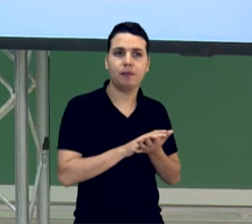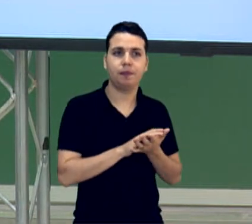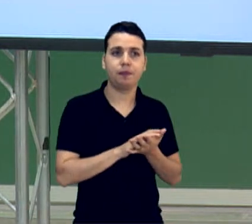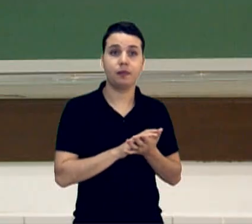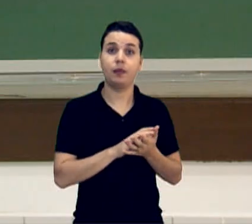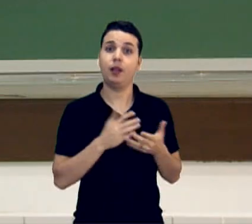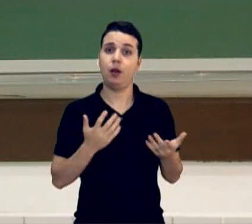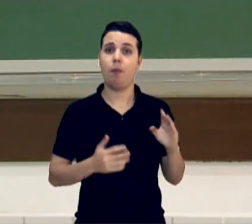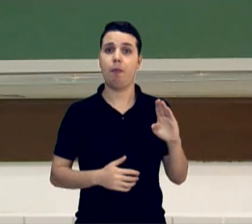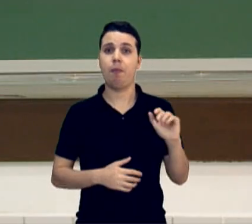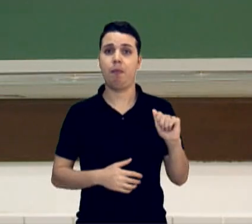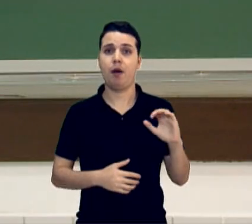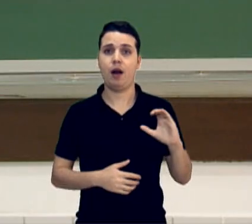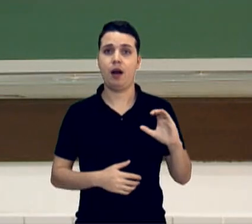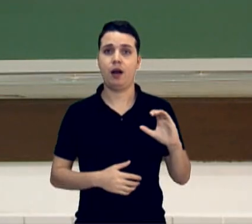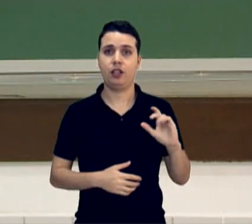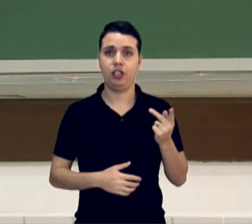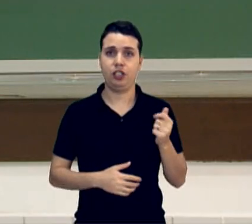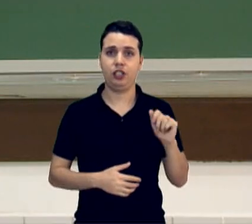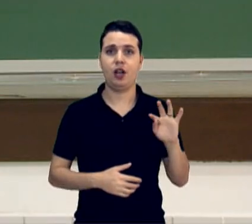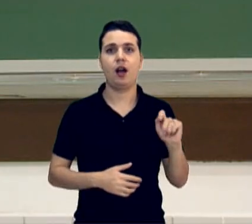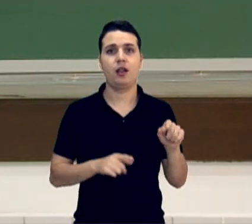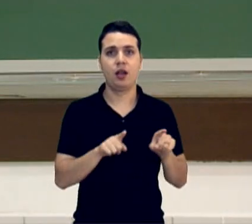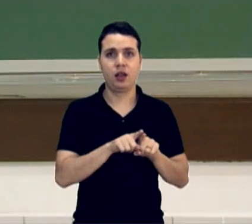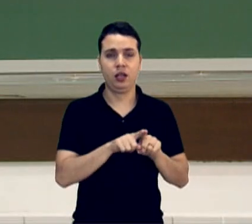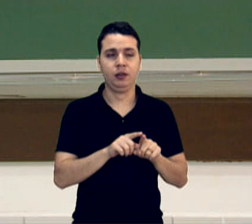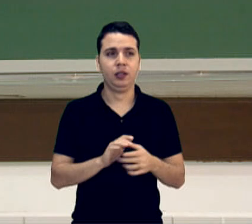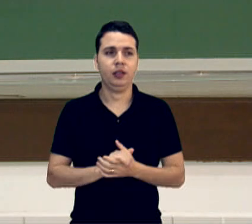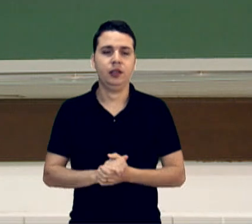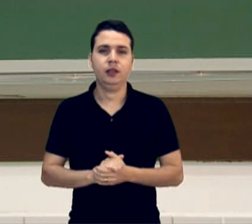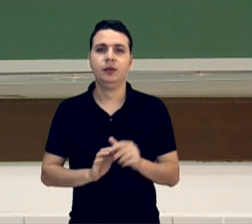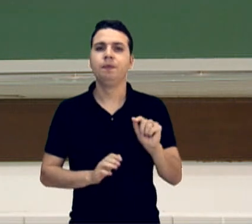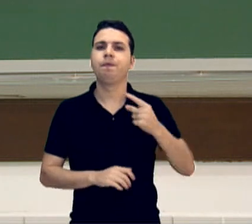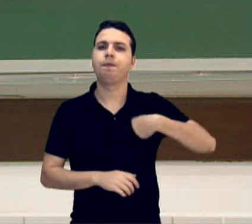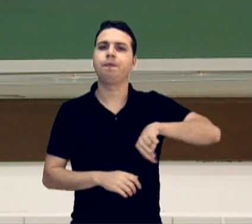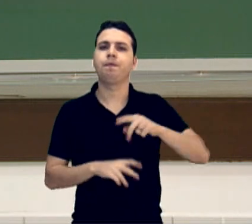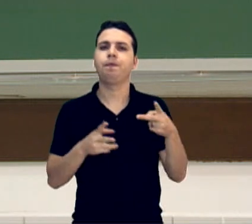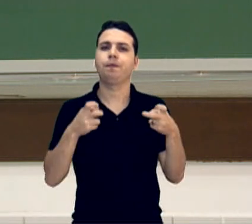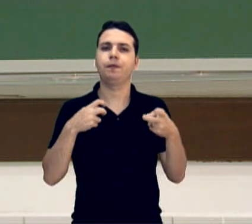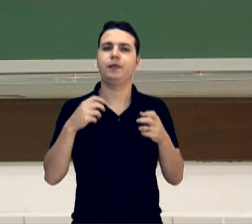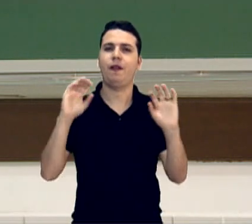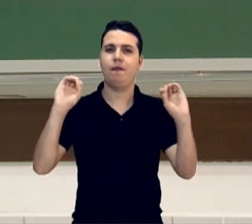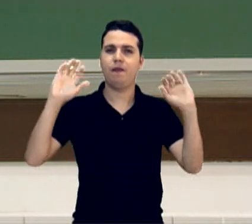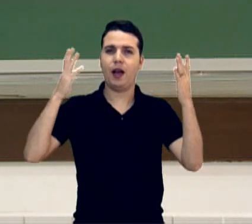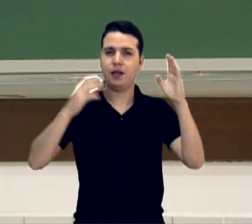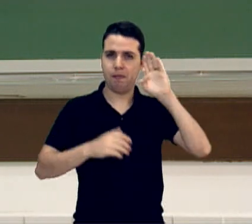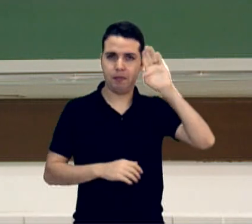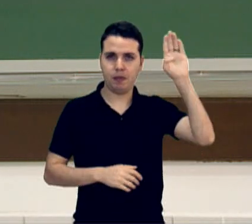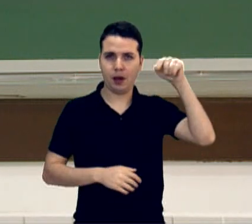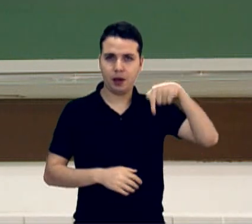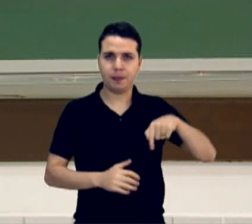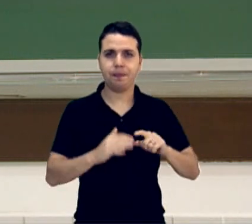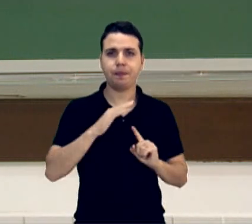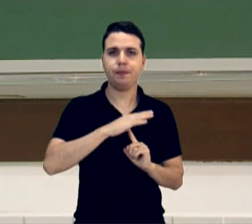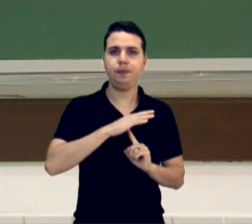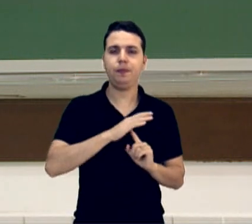bachata. O que a gente tem observado por aí, nas festas, principalmente aqui no Paraná,